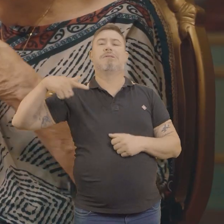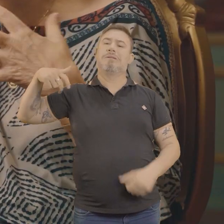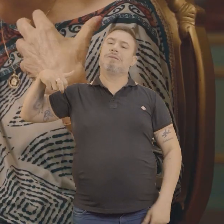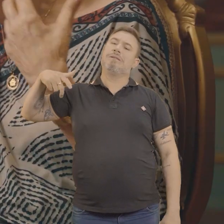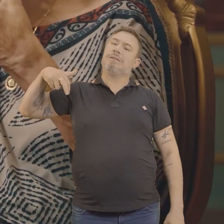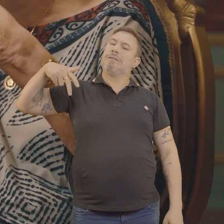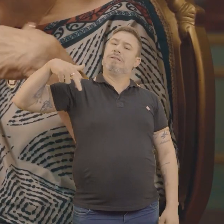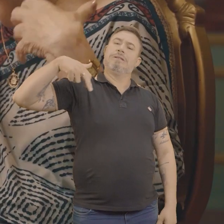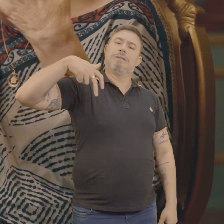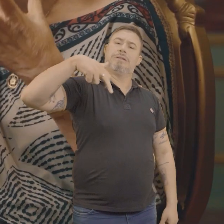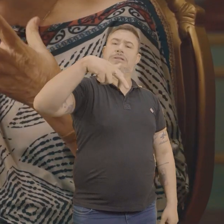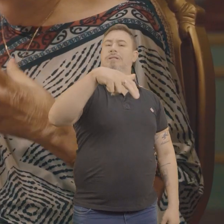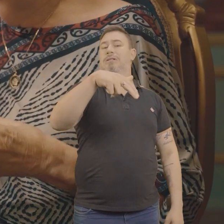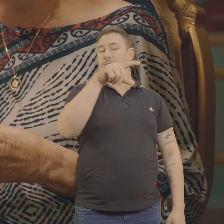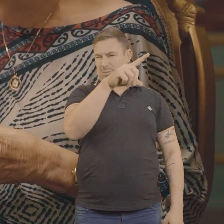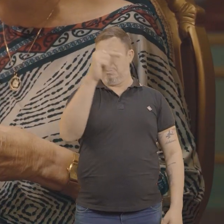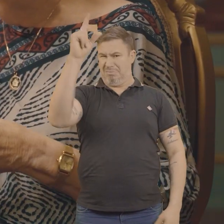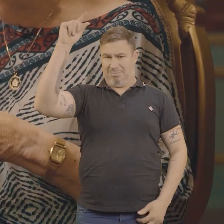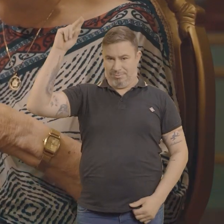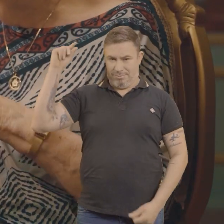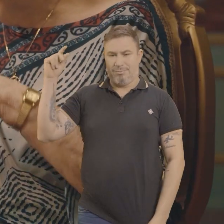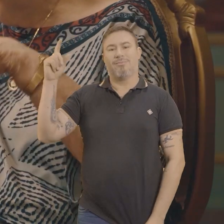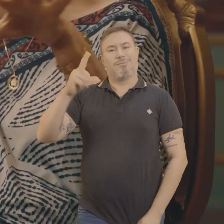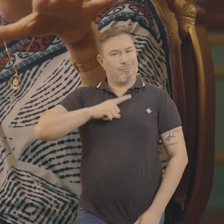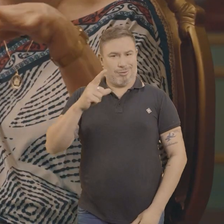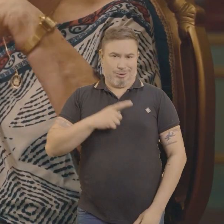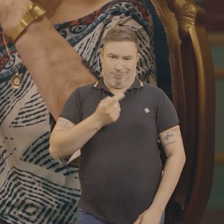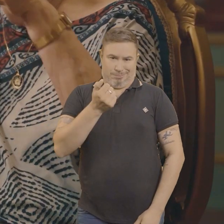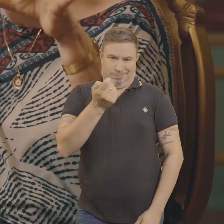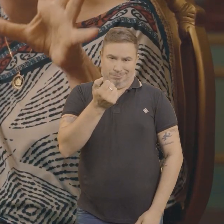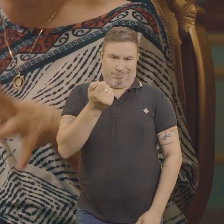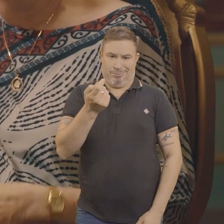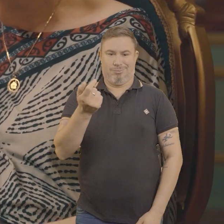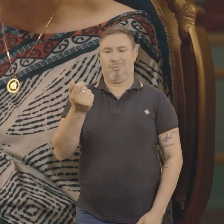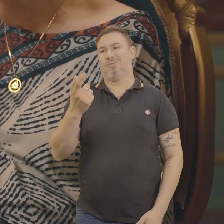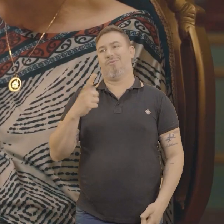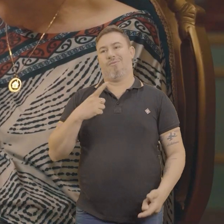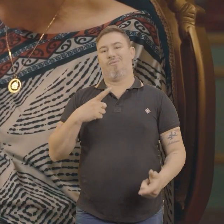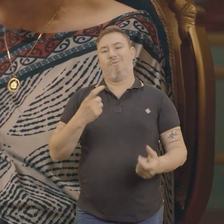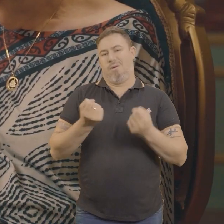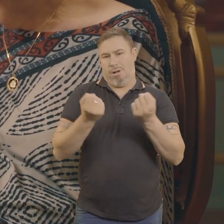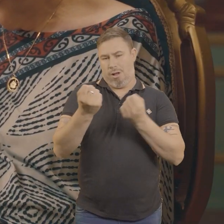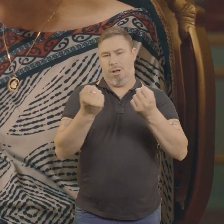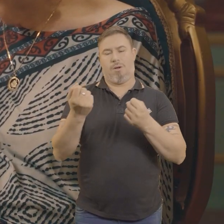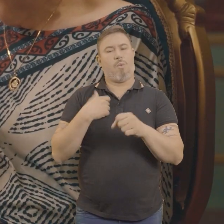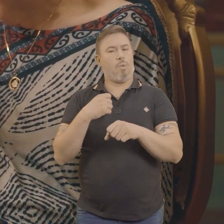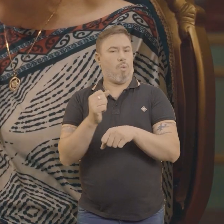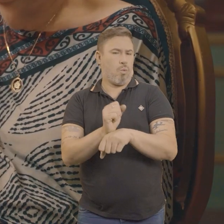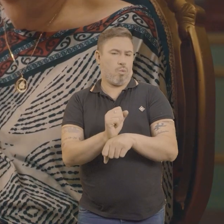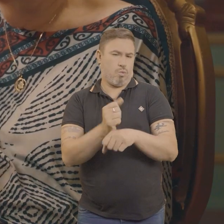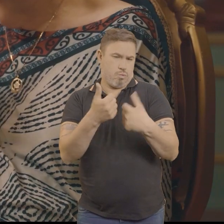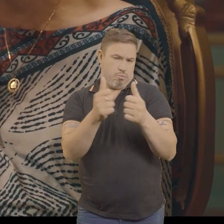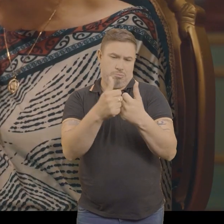Eu não precisava. Naquela época, a gente tinha pouco transporte, né? Assim, eu achava